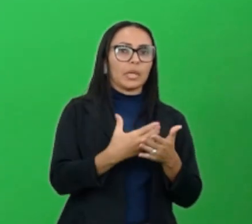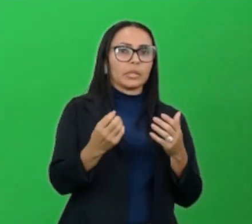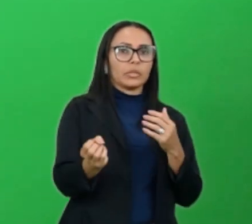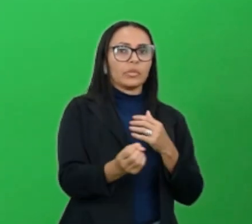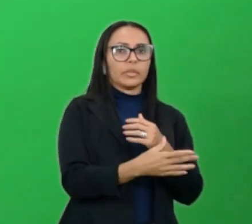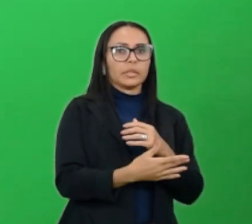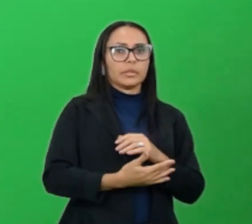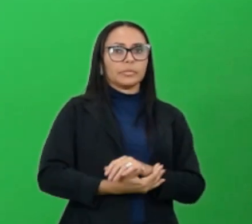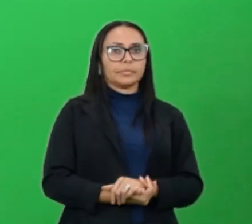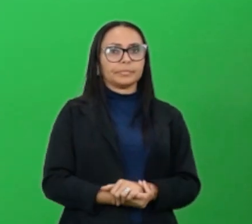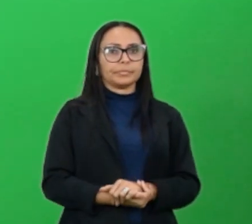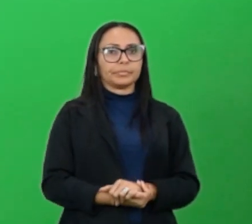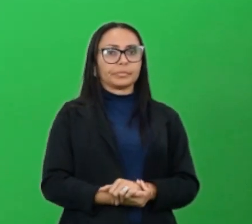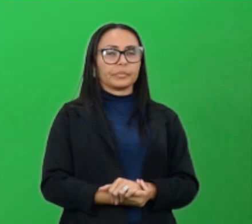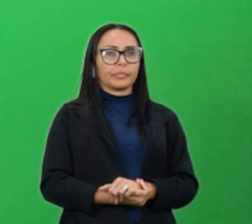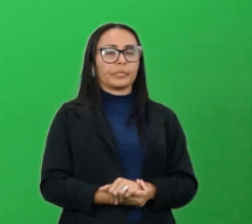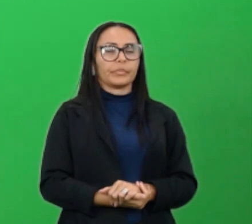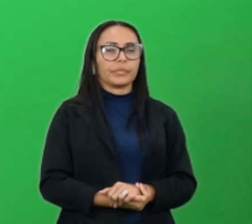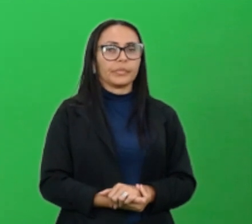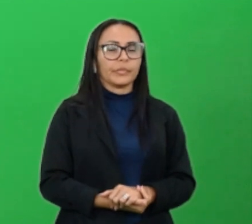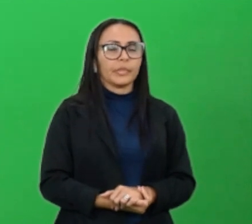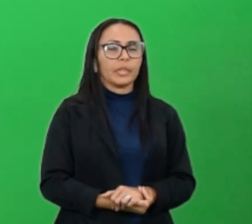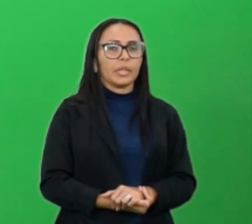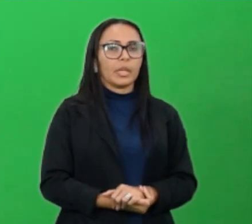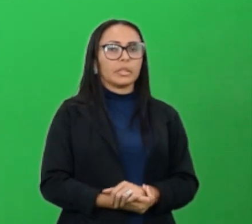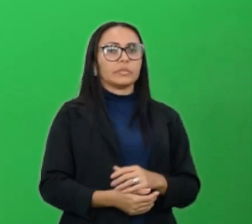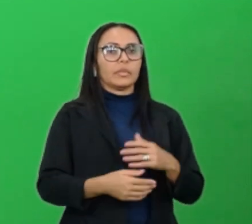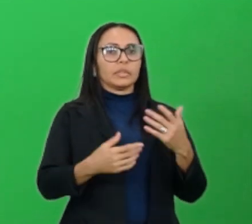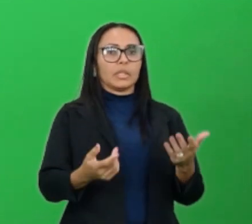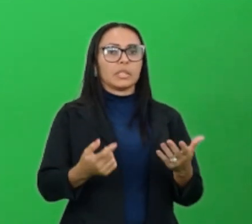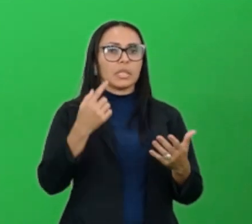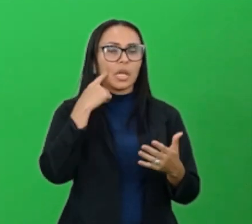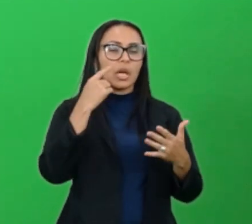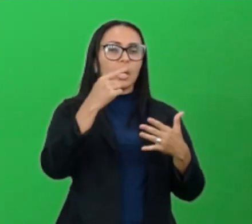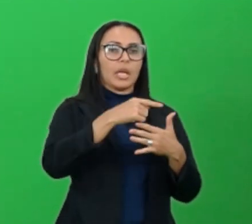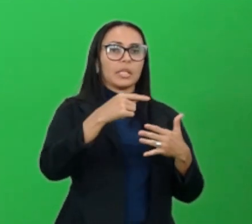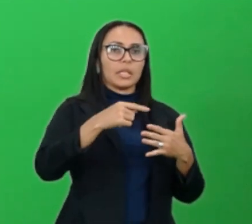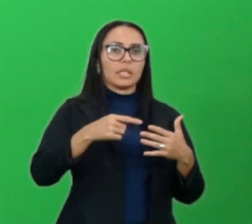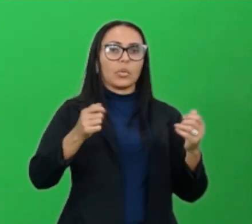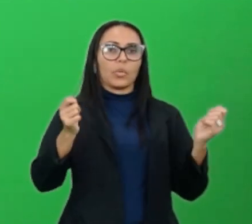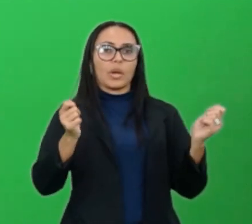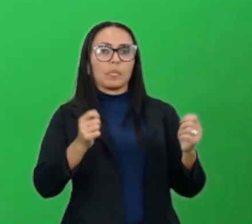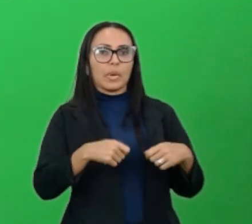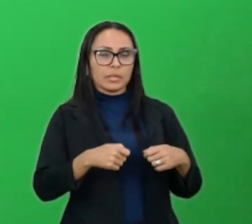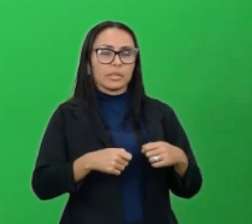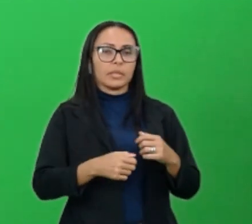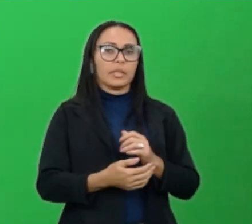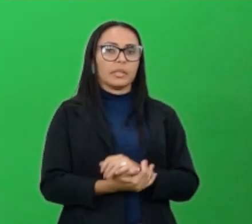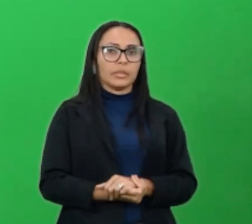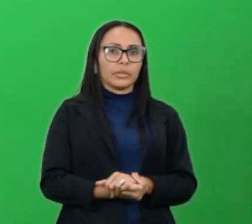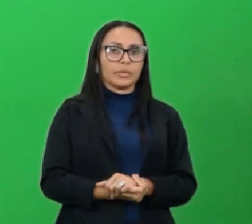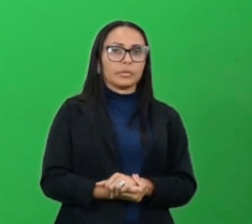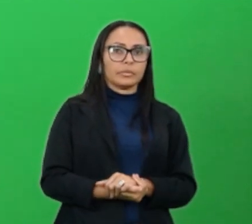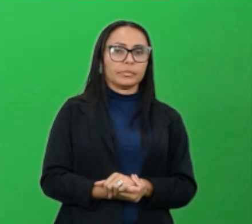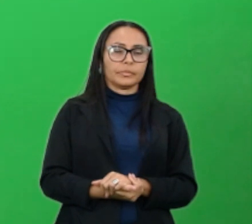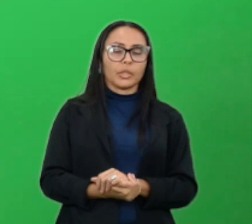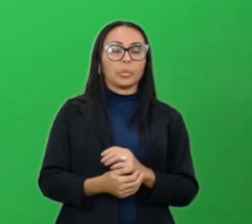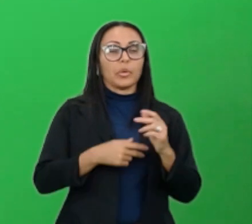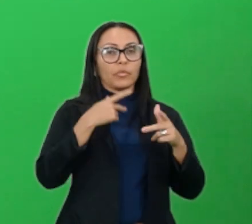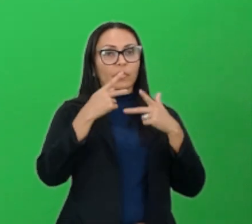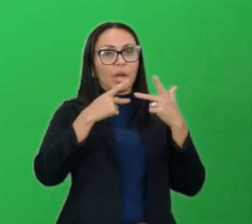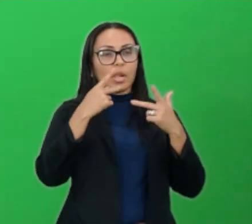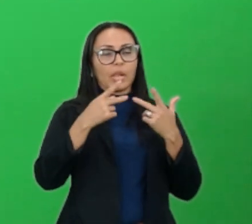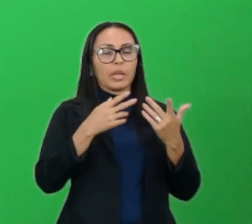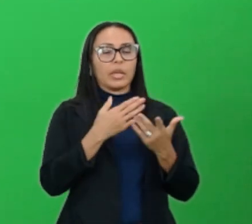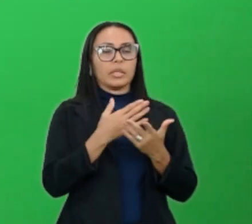vamos trazer aqui questões relativas à dimensão capacidade, tá? Como eu disse agora há pouco, o índice FIEC ele